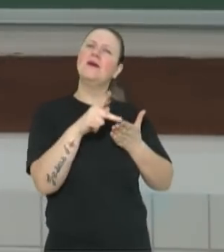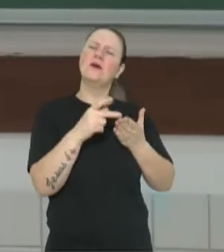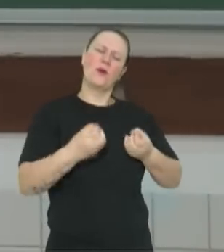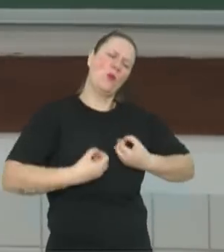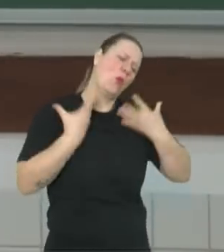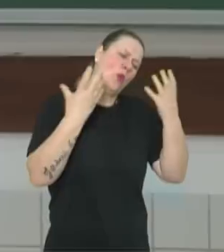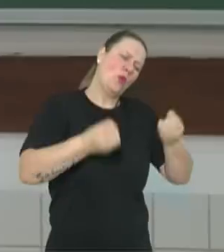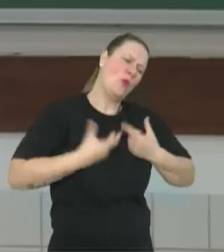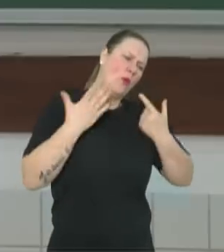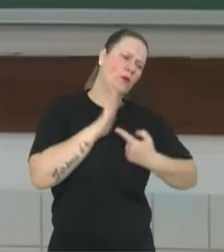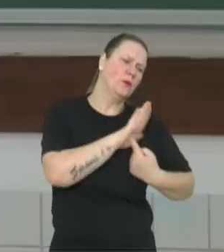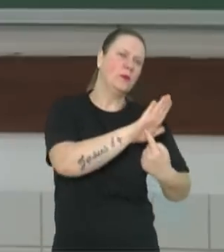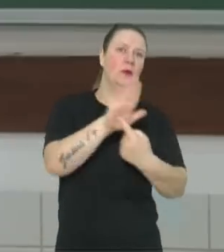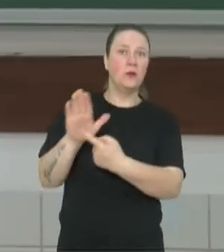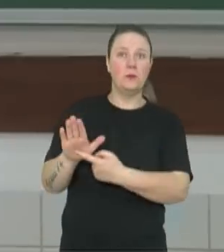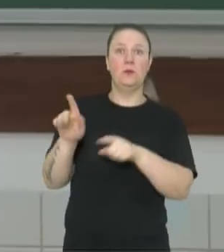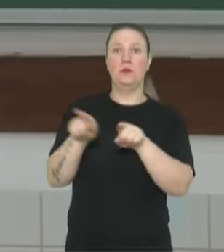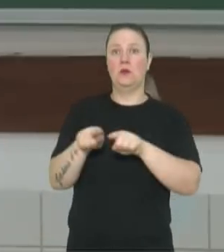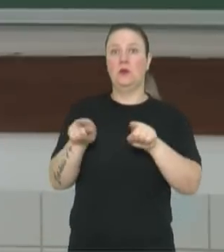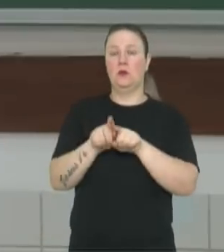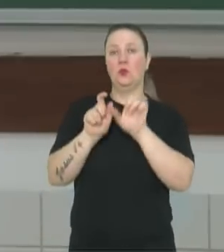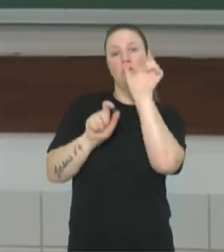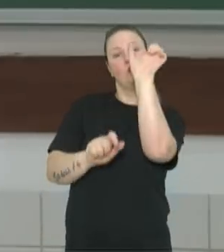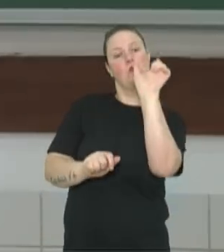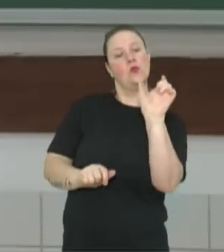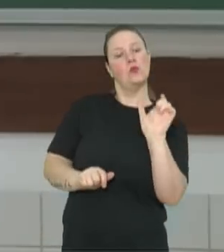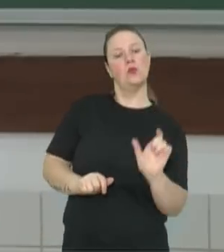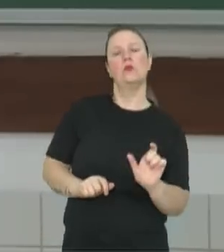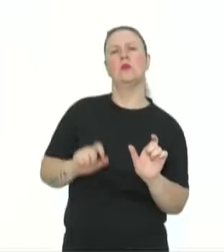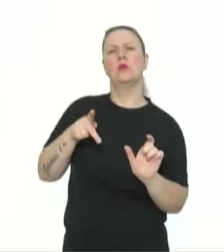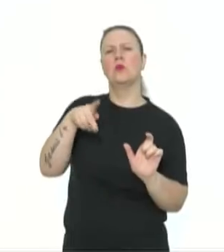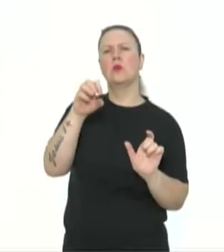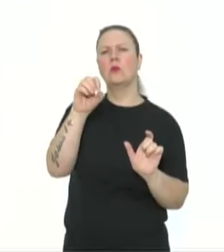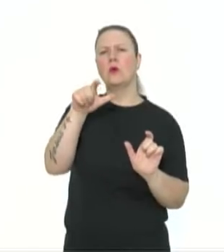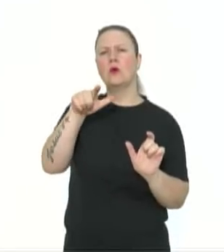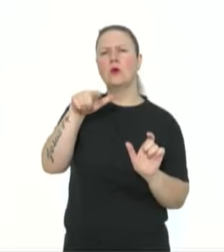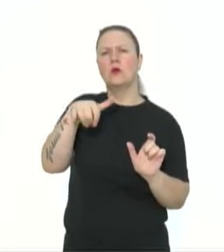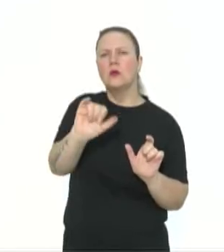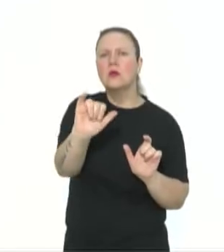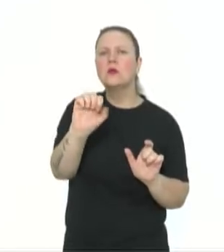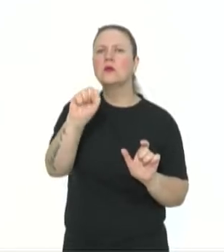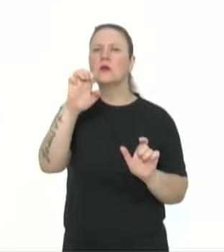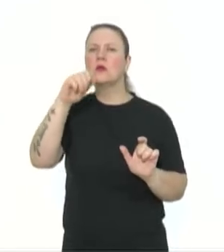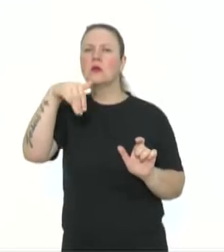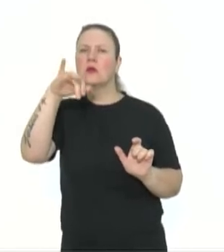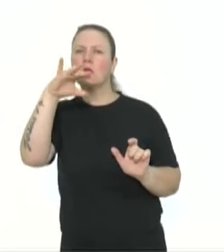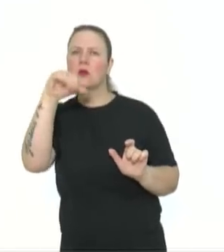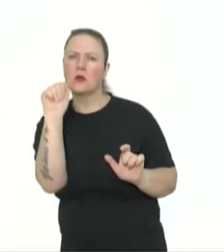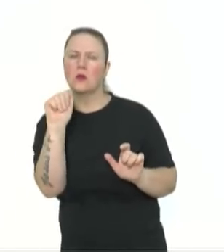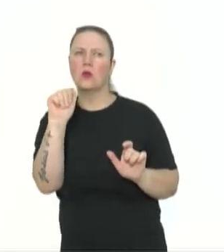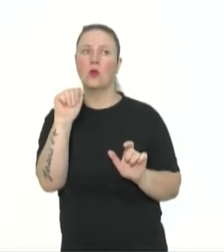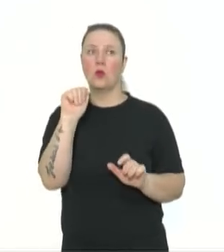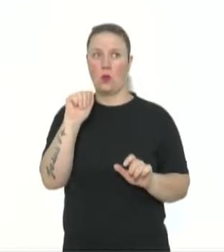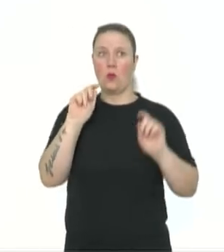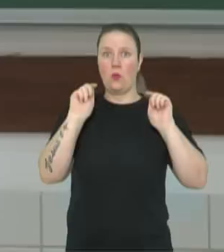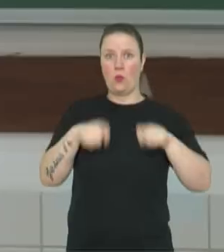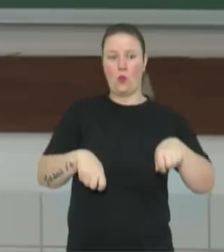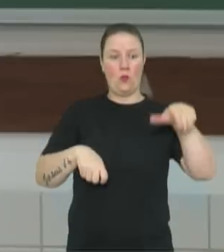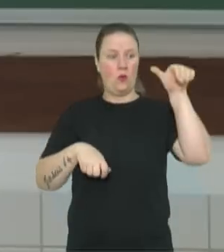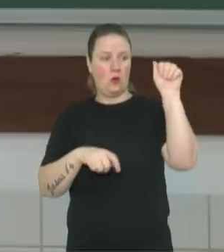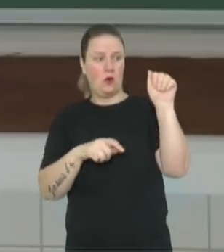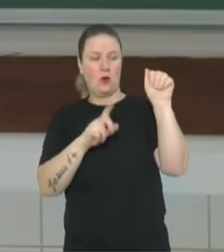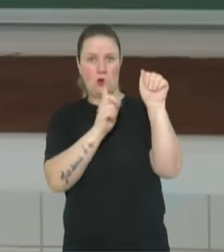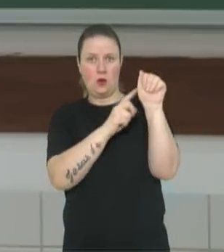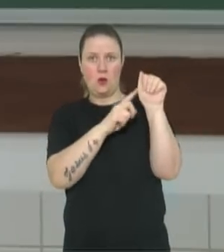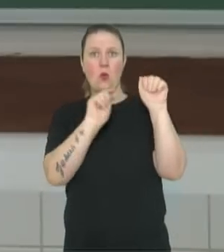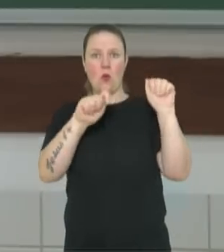manifestar sentimentos. E as palavras abaixo, qual é polissêmica? Close. O que é close mesmo? Pode ser fechar,